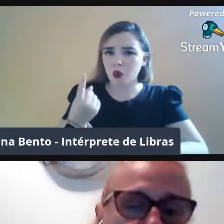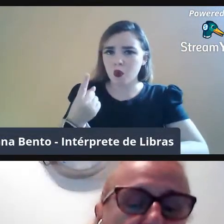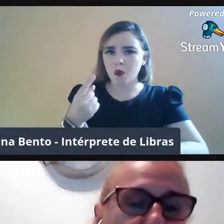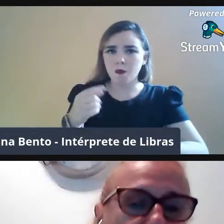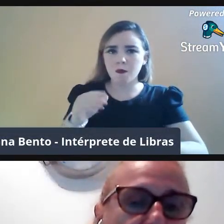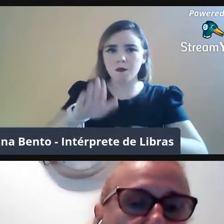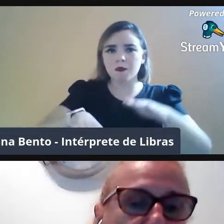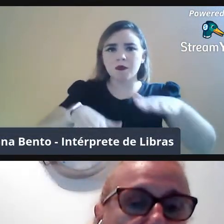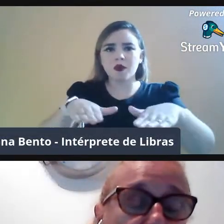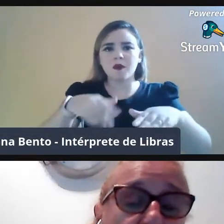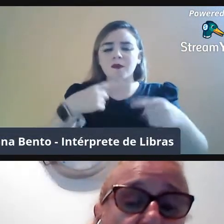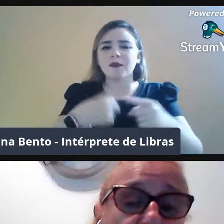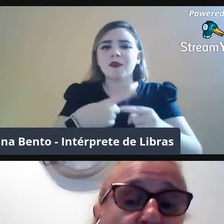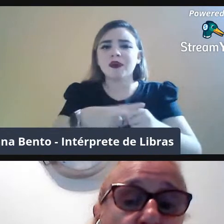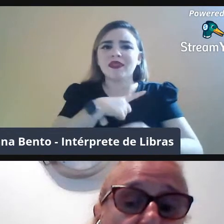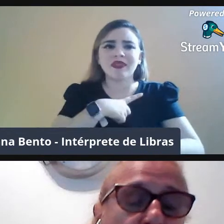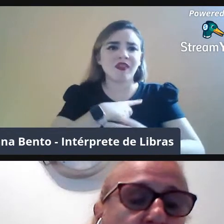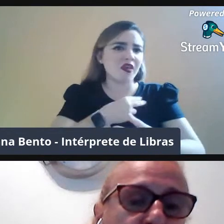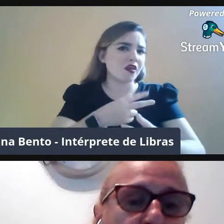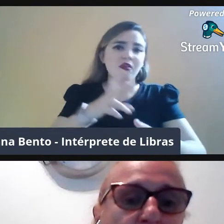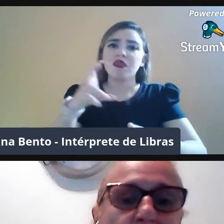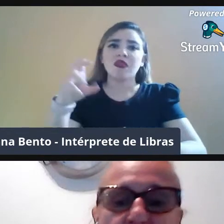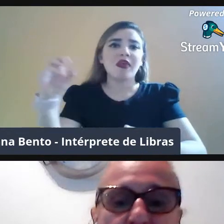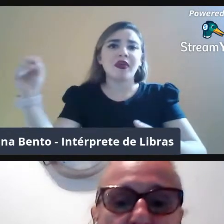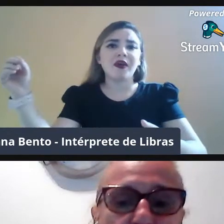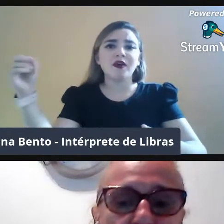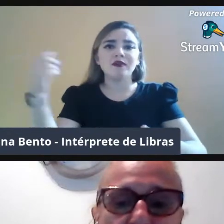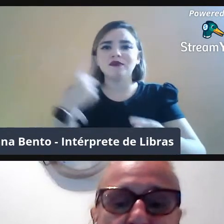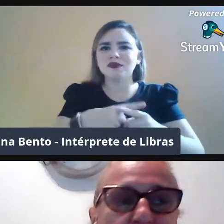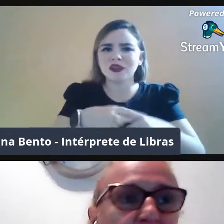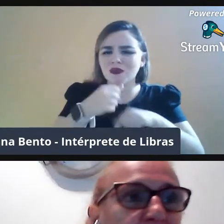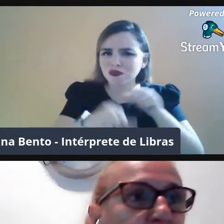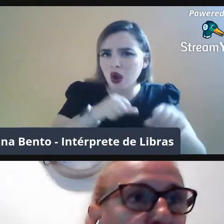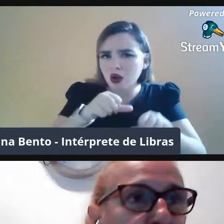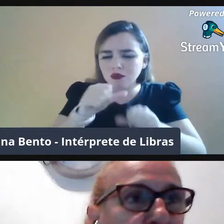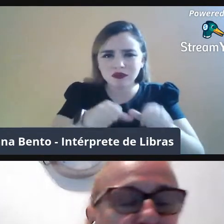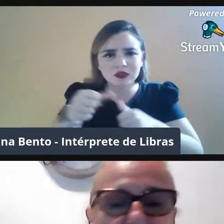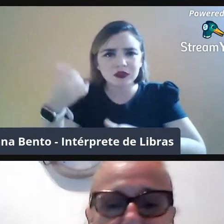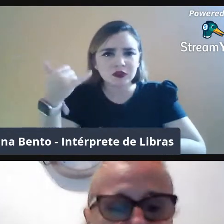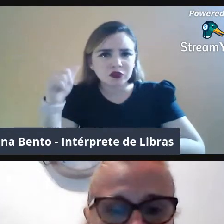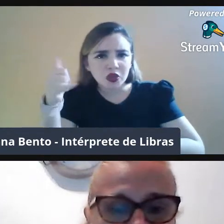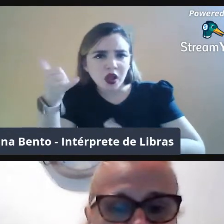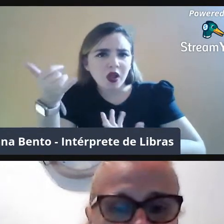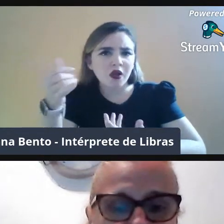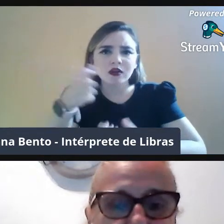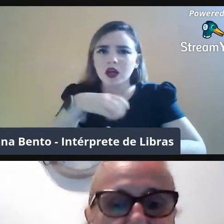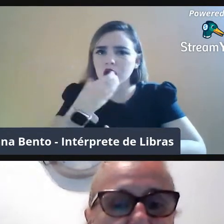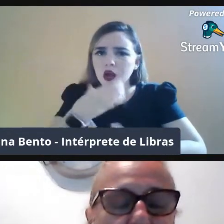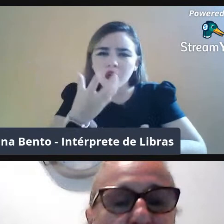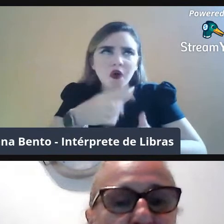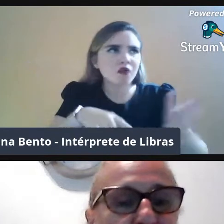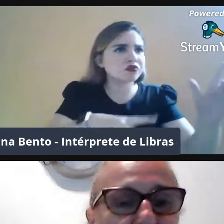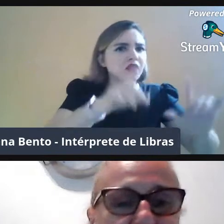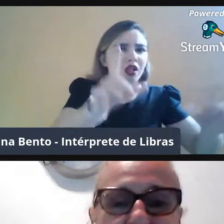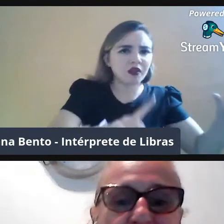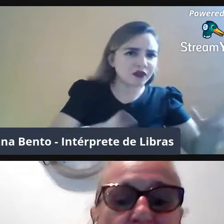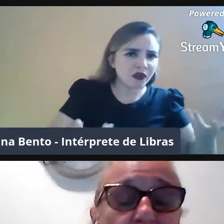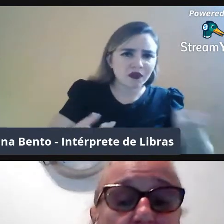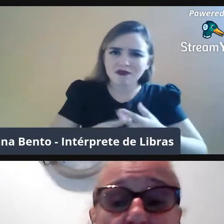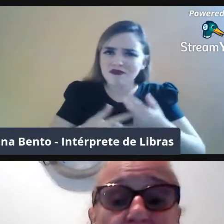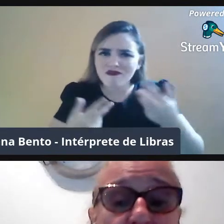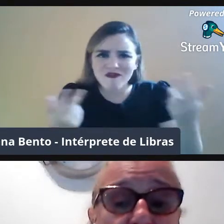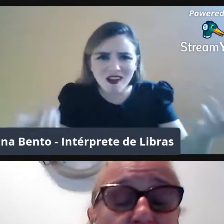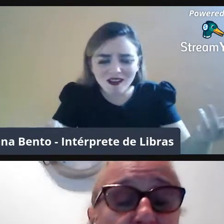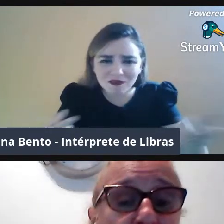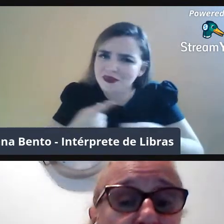só tem um pé, por que, que a gente tem que ter 500 milhões de sapatos? Por que a gente tem que ficar trocando de sapatos, de iPhones, de televisão, smart, sei lá